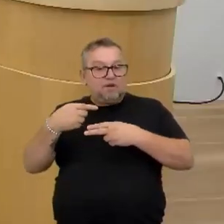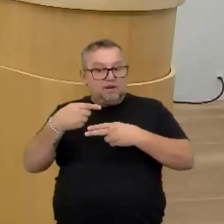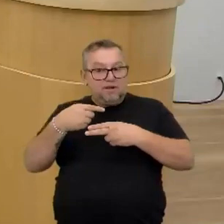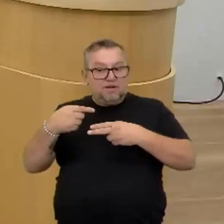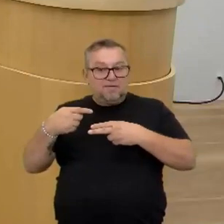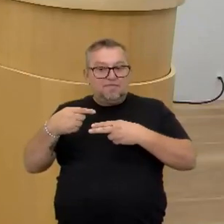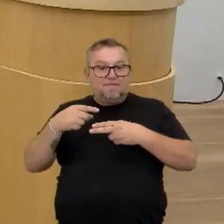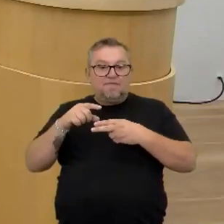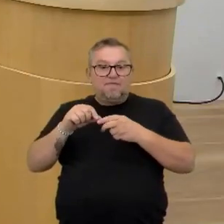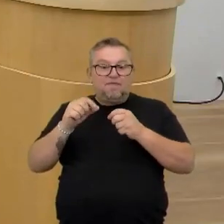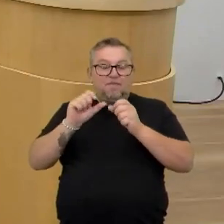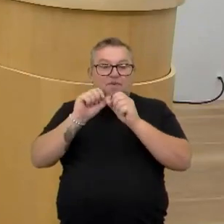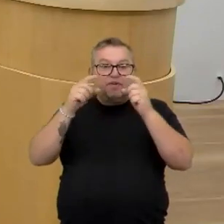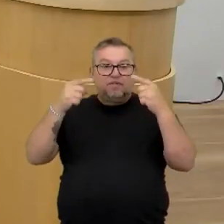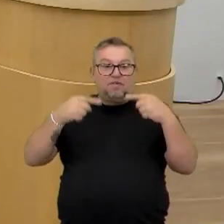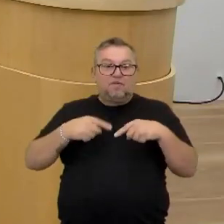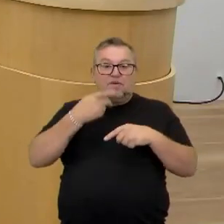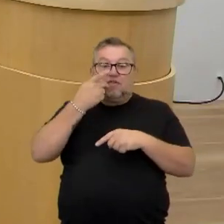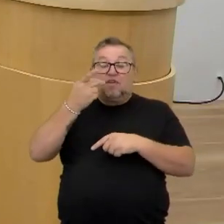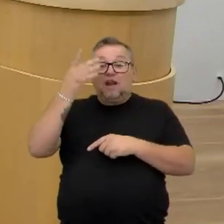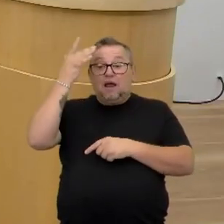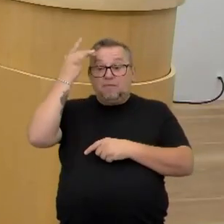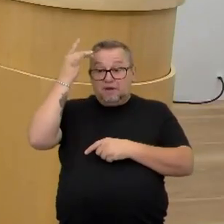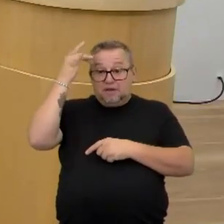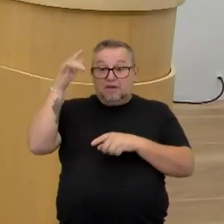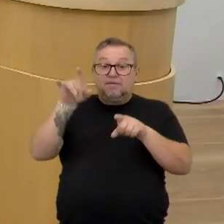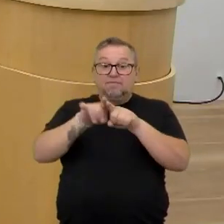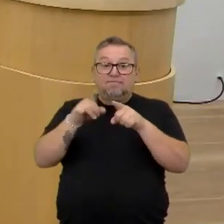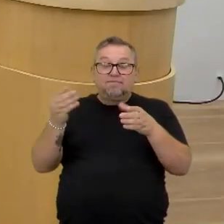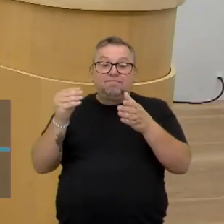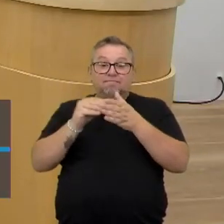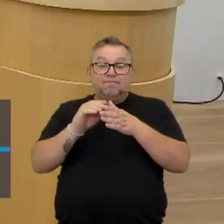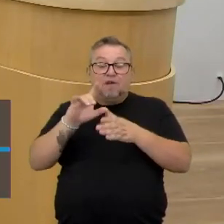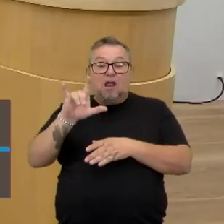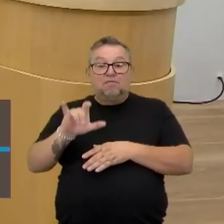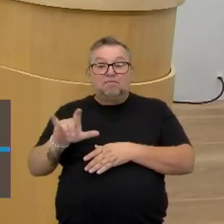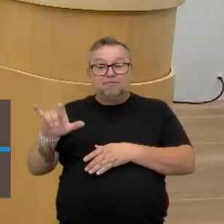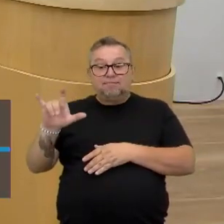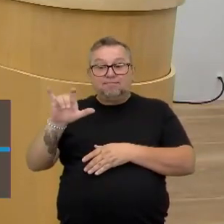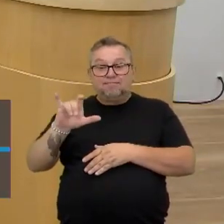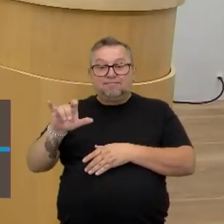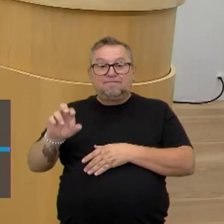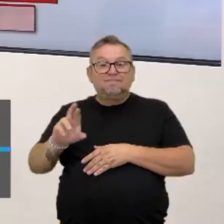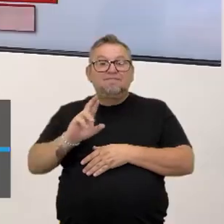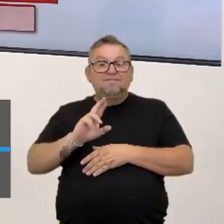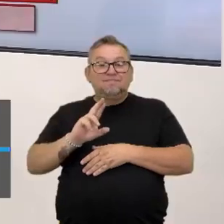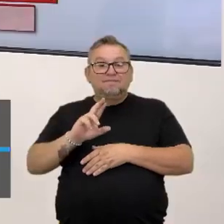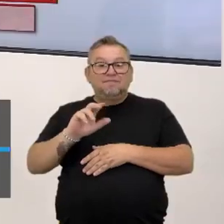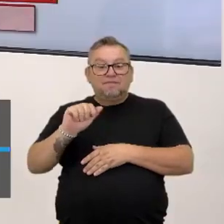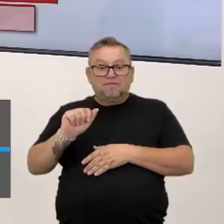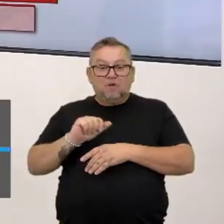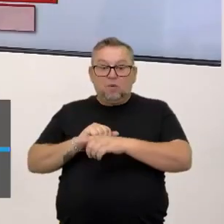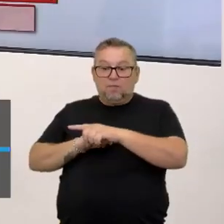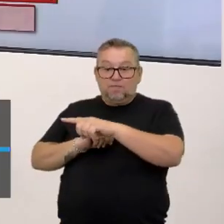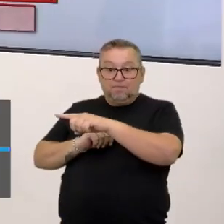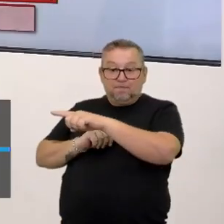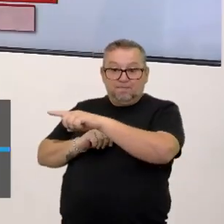vou deixar um desafio pra galera pra gente comentar amanhã, e você pode colocar no Instagram também lá a sua resposta,